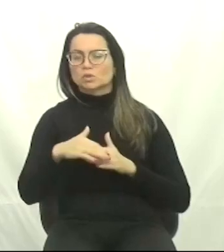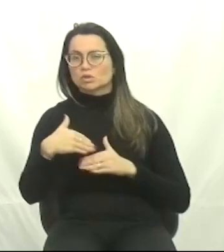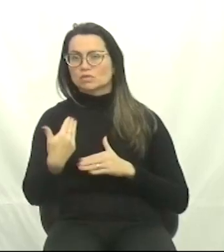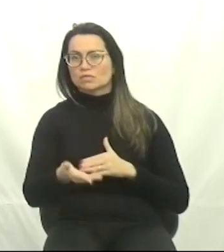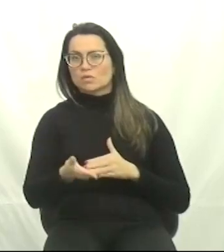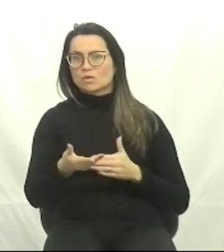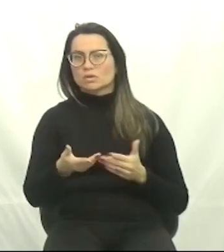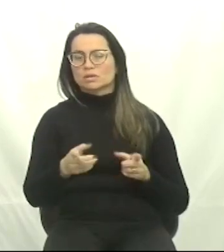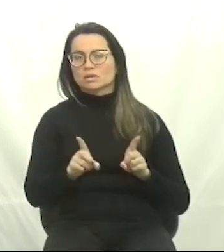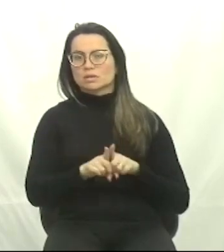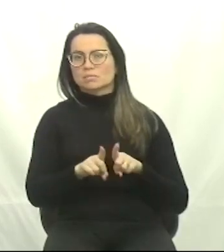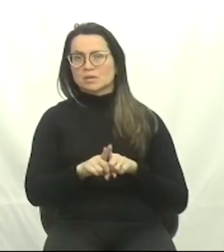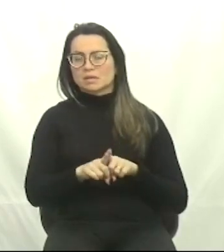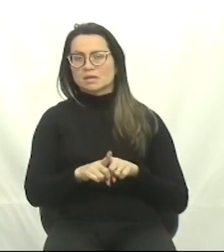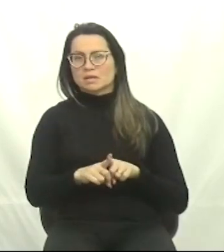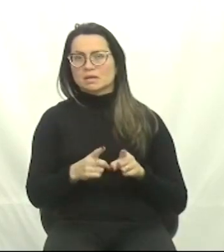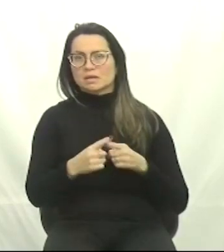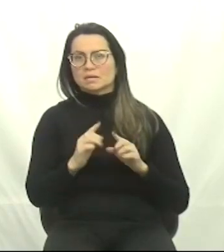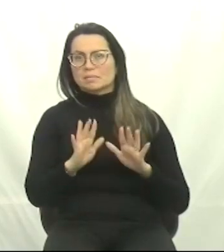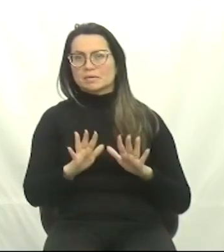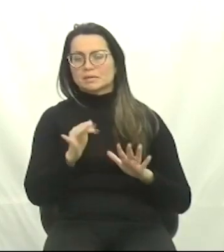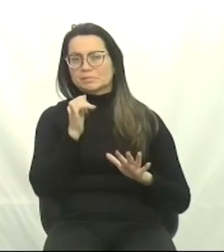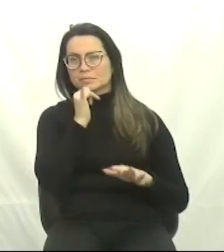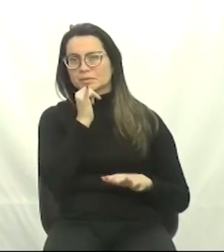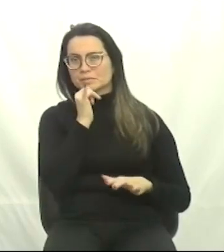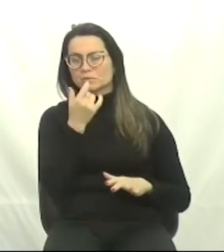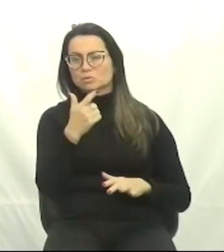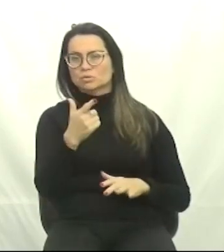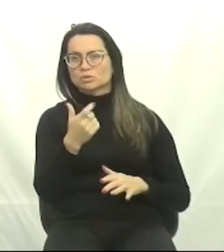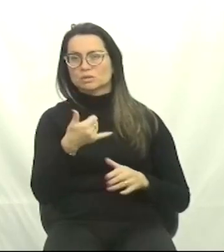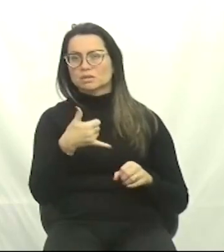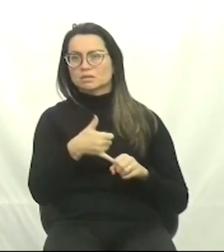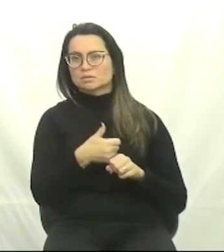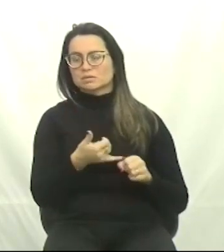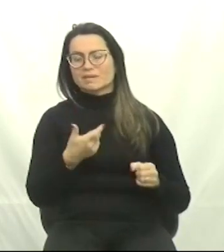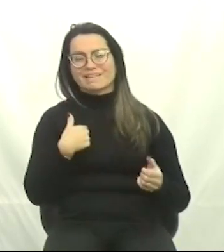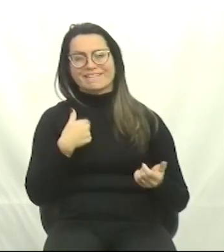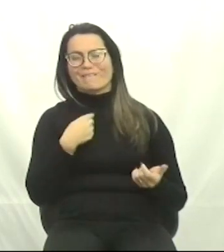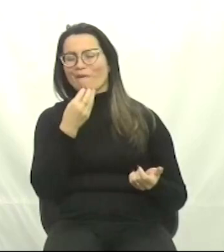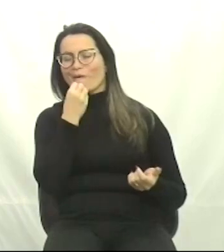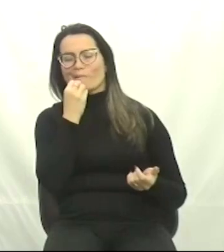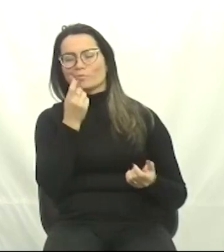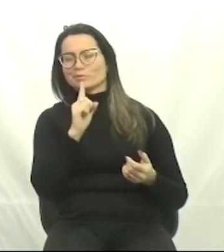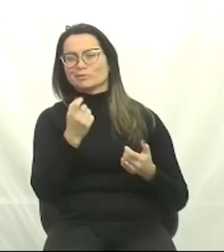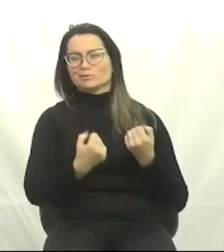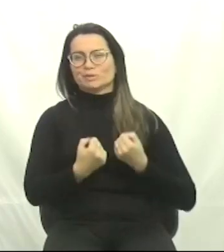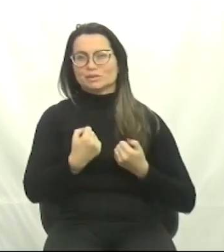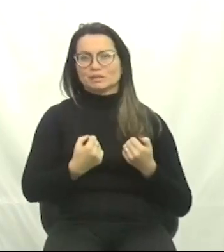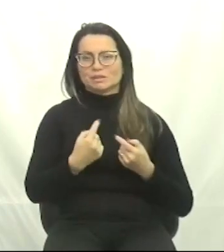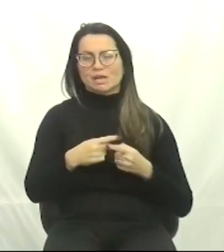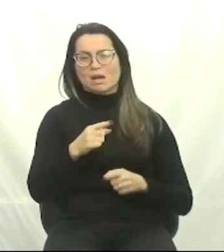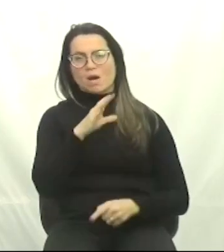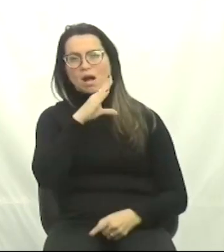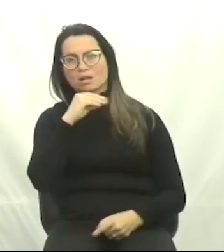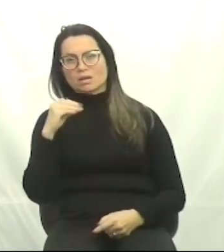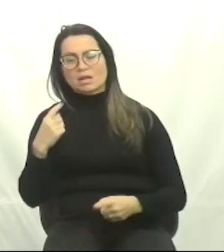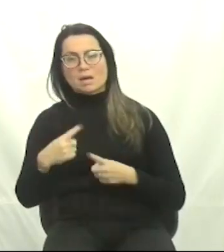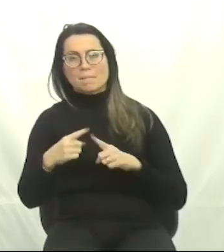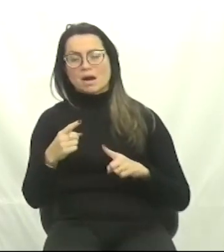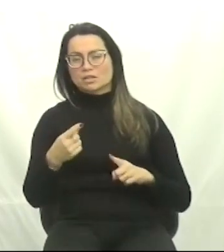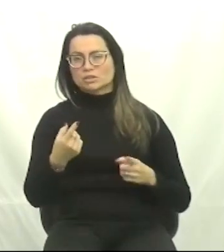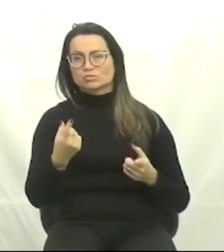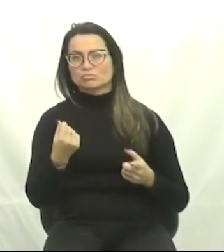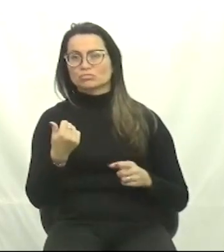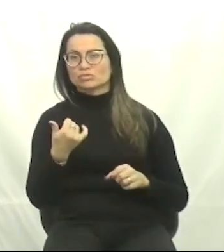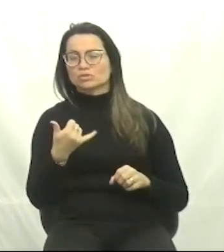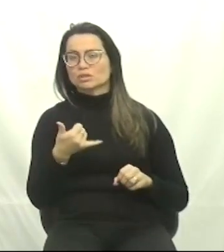e sem o mínimo, não tinha nem para gasolina para ir para o lugar. Claro que eu não dirigia ainda, era adolescente. Mas não tinha nem para minha mãe botar gasolina